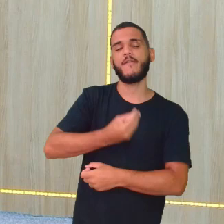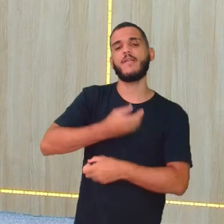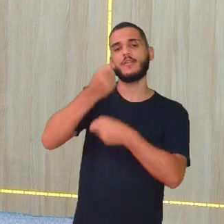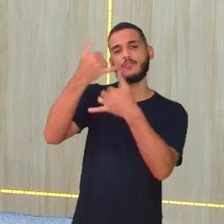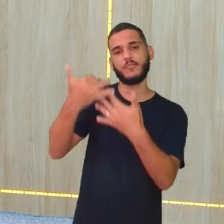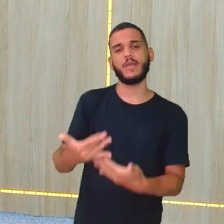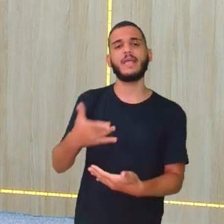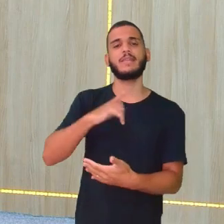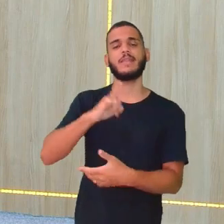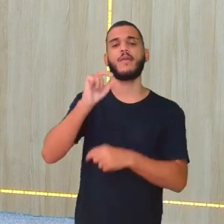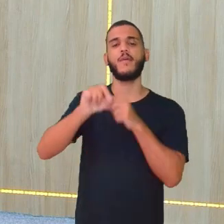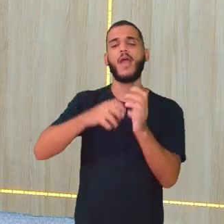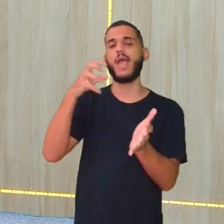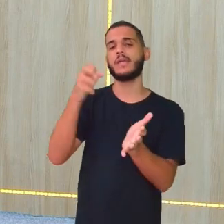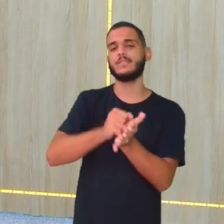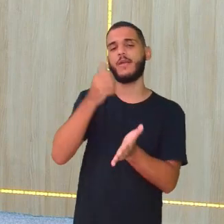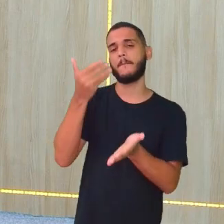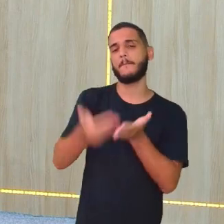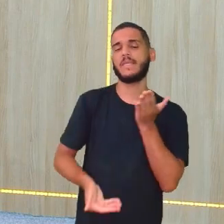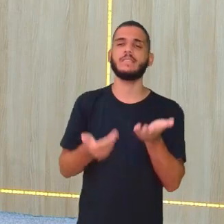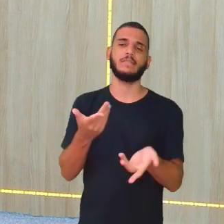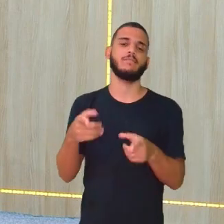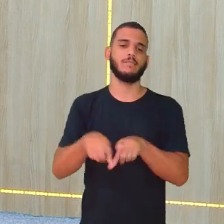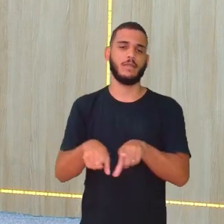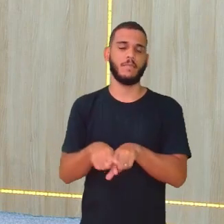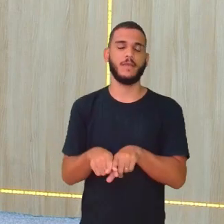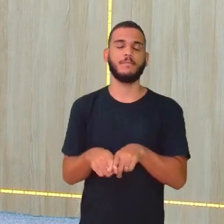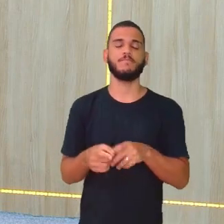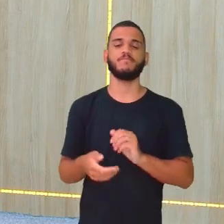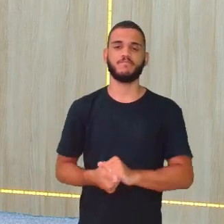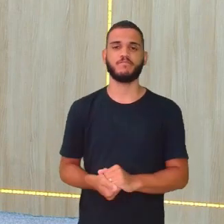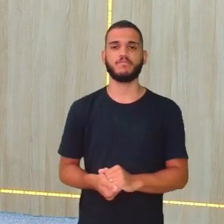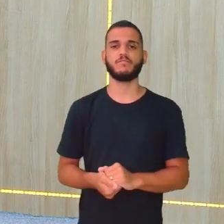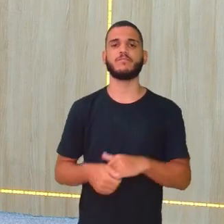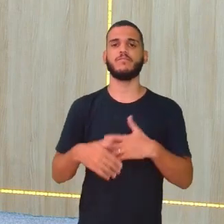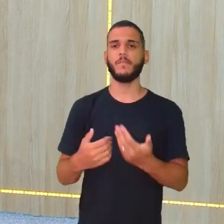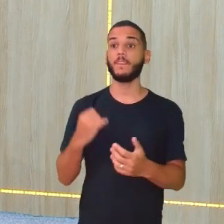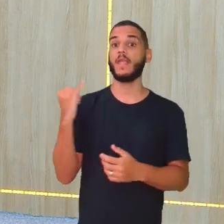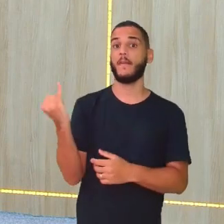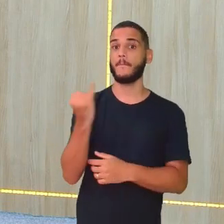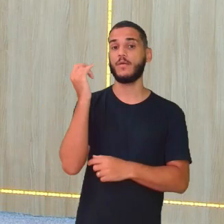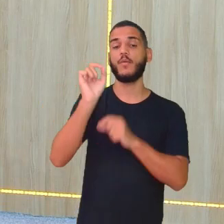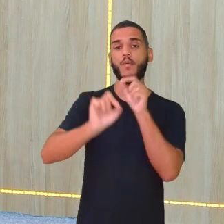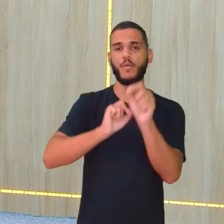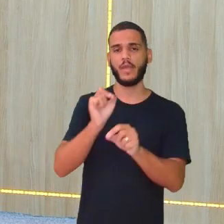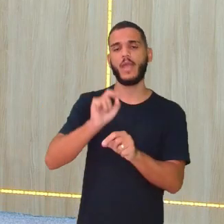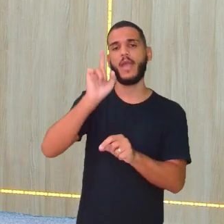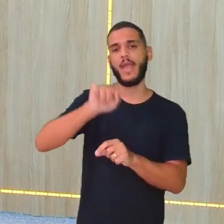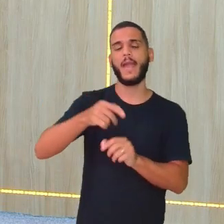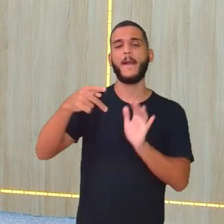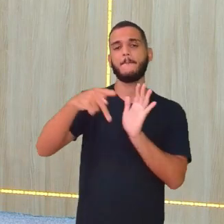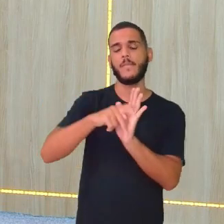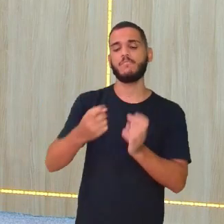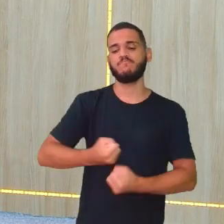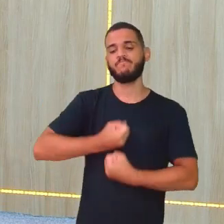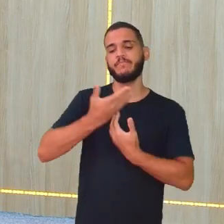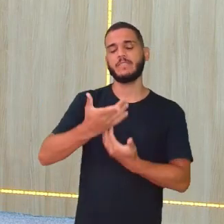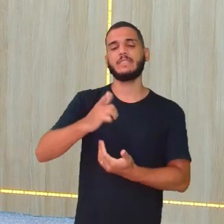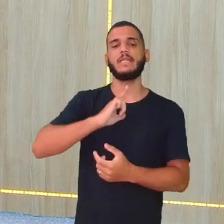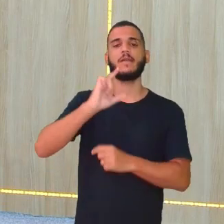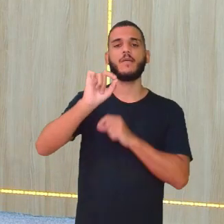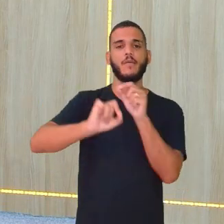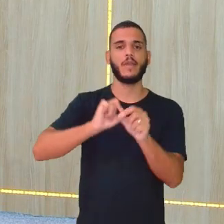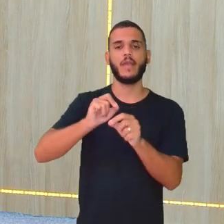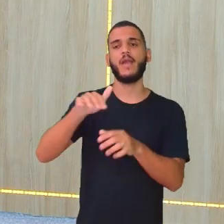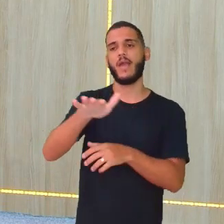vamos dizer assim, perdido nessas entrelinhas, né? Não tirando a importância da poesia, mas por a poesia ela ter